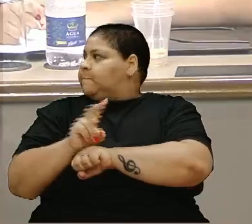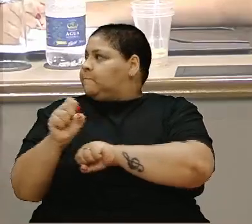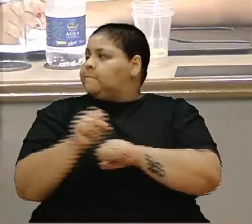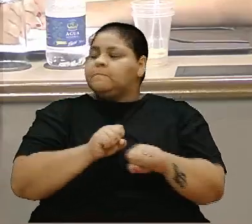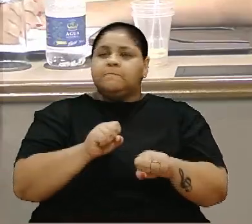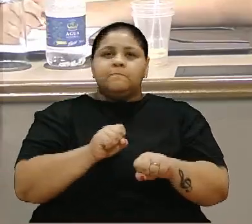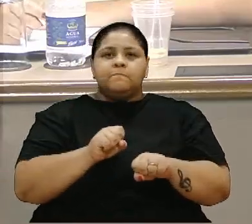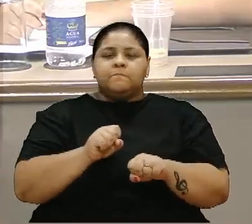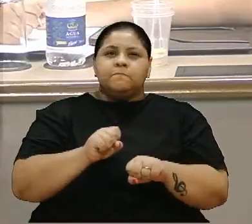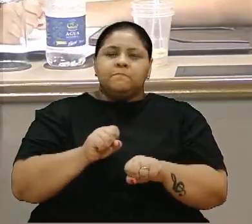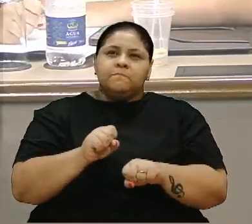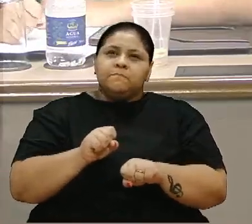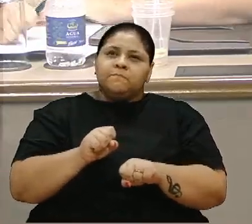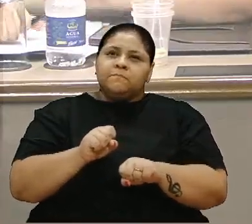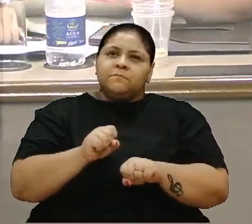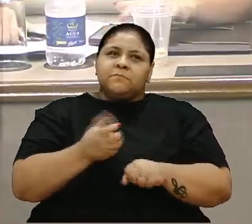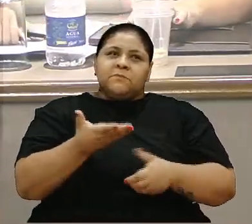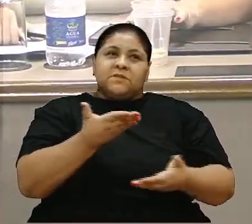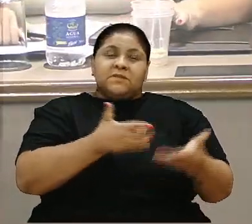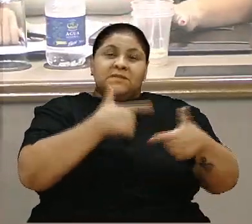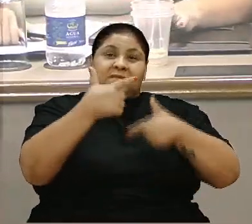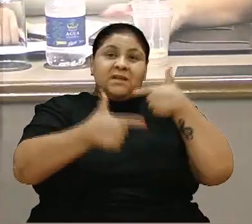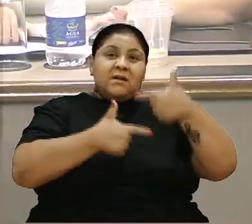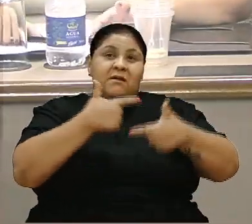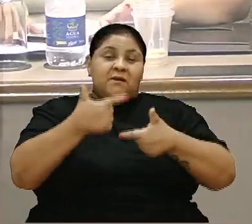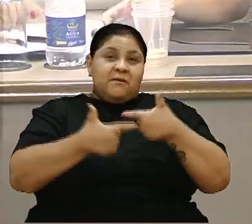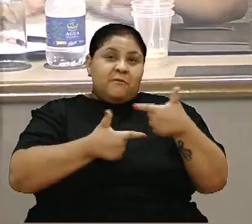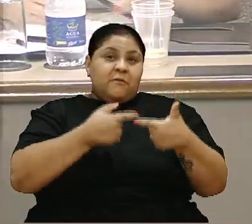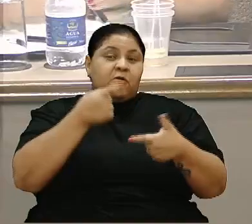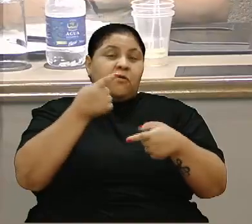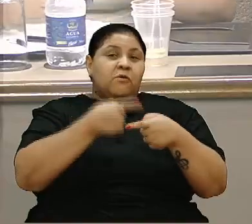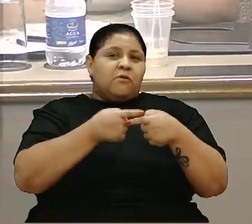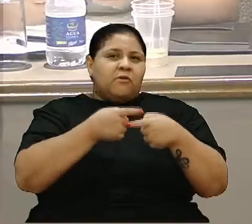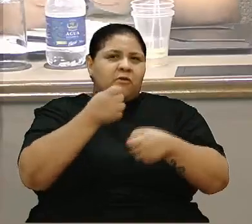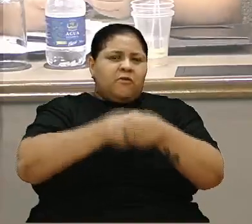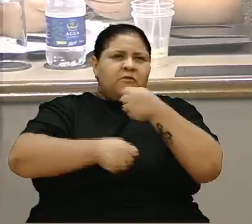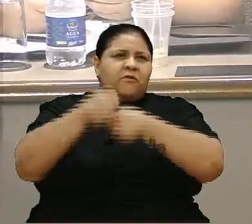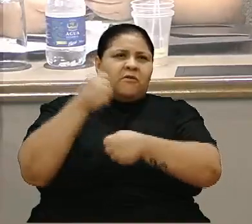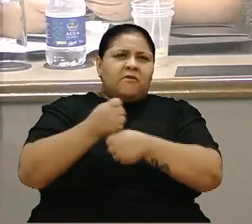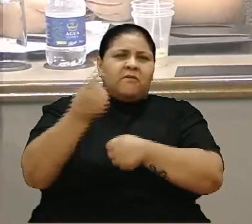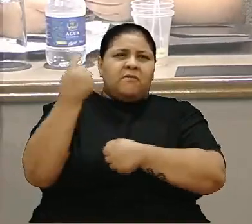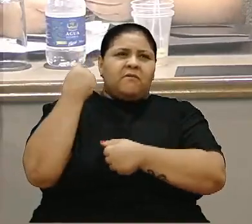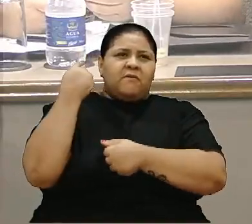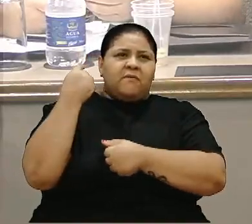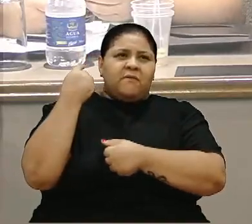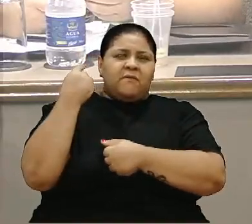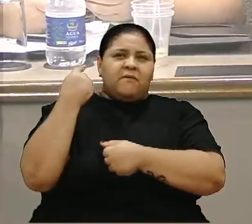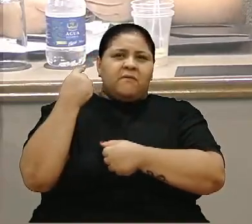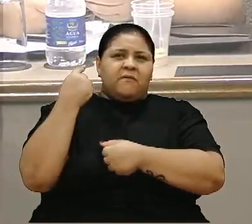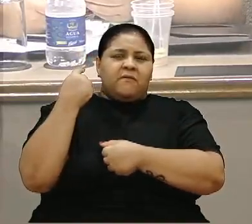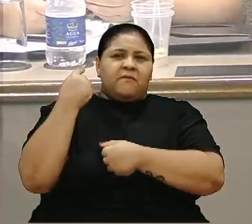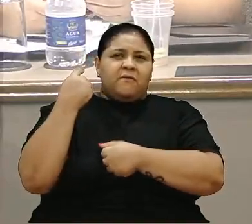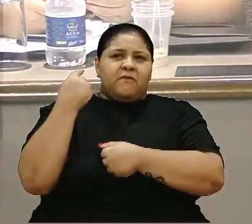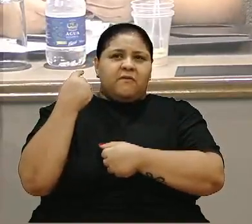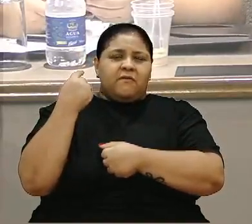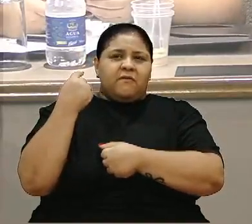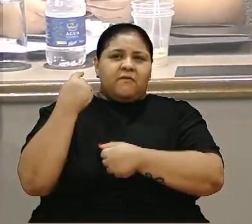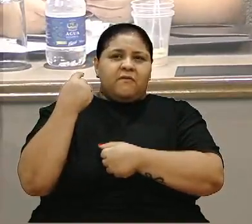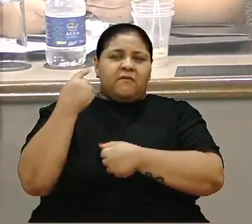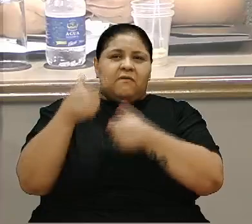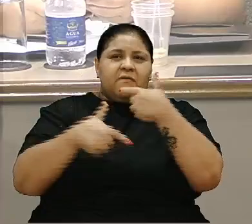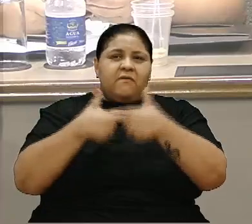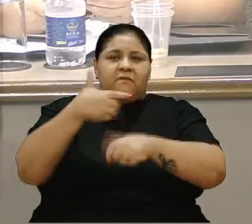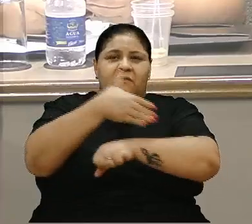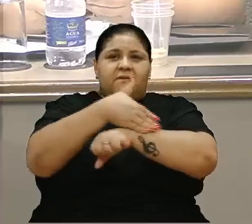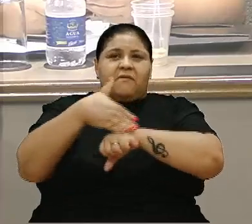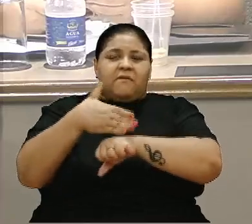possamos atuar na causa dessa situação. Ano passado, por certo momento, eu atuei na rua a